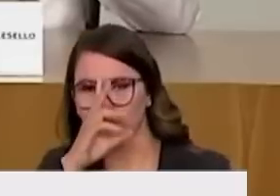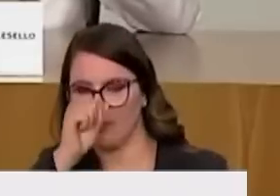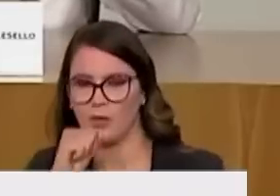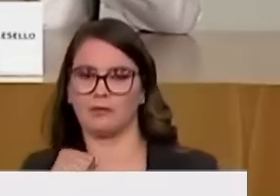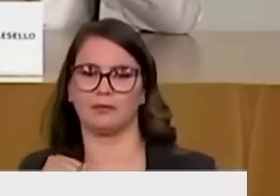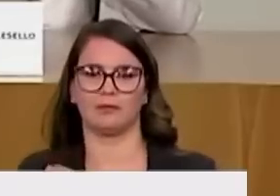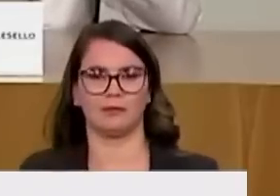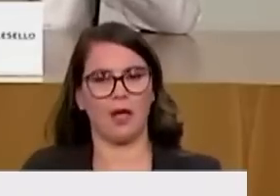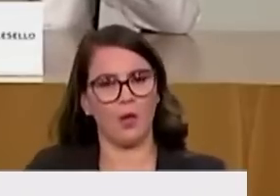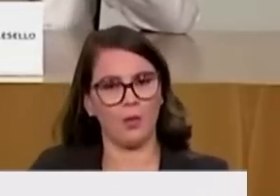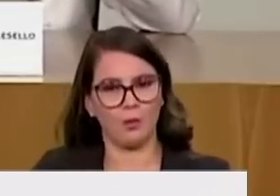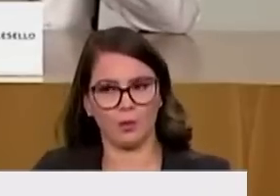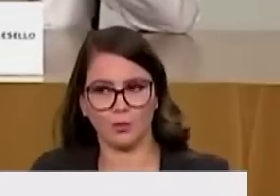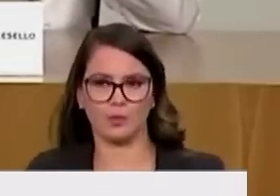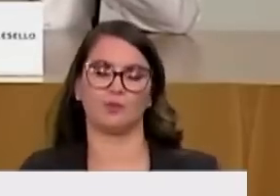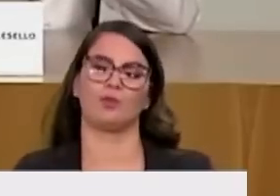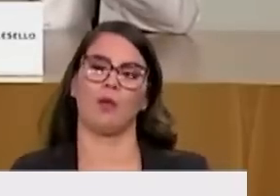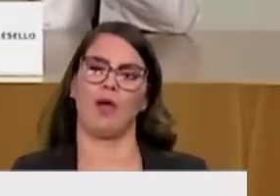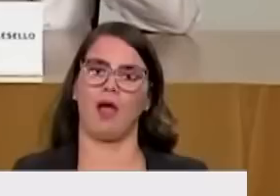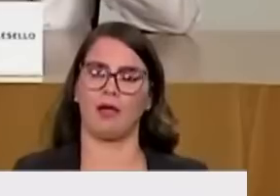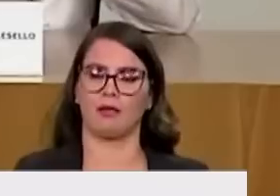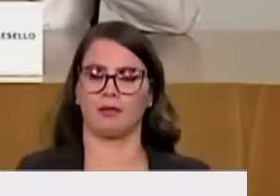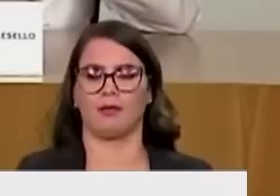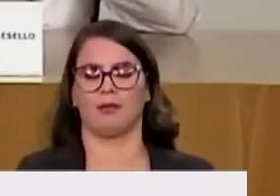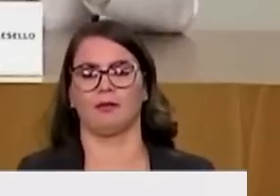muscular, ao ponto que entre